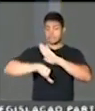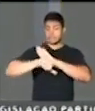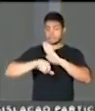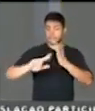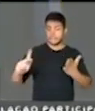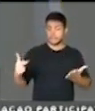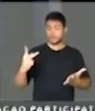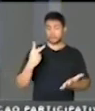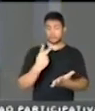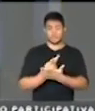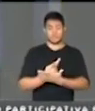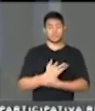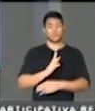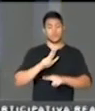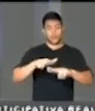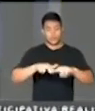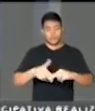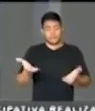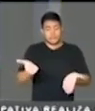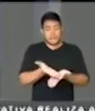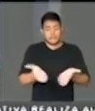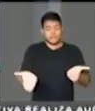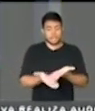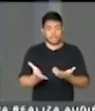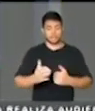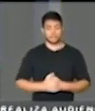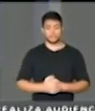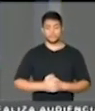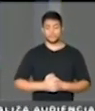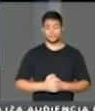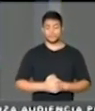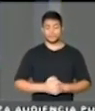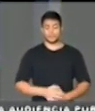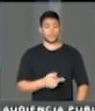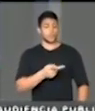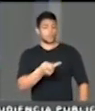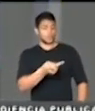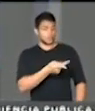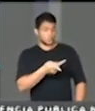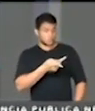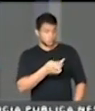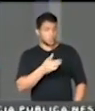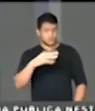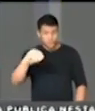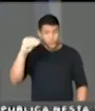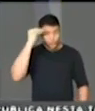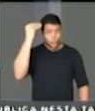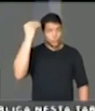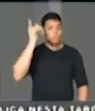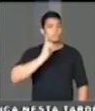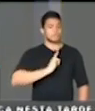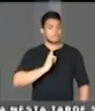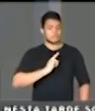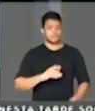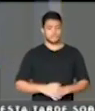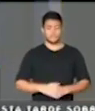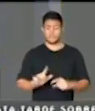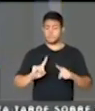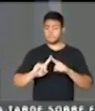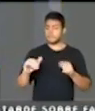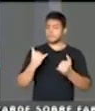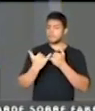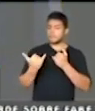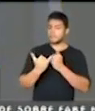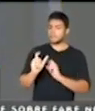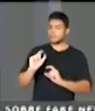interior desta Lava Jato. Estes dois têm muita culpa no cartório. Quem parece que não tem culpa